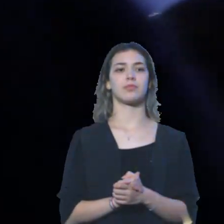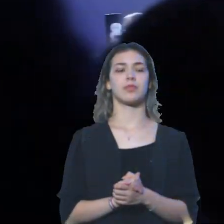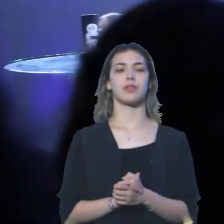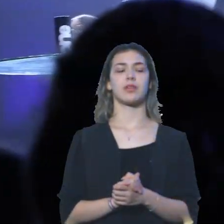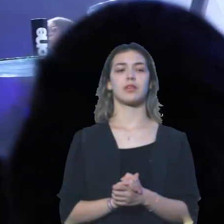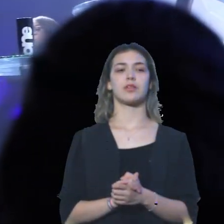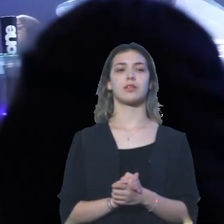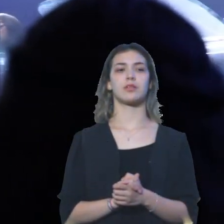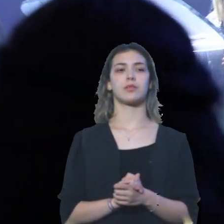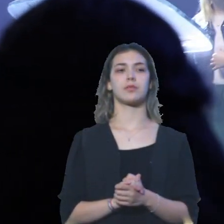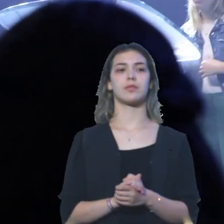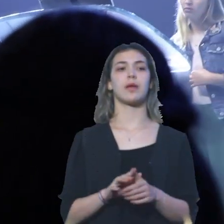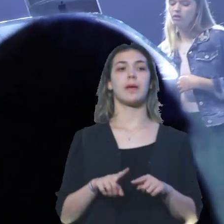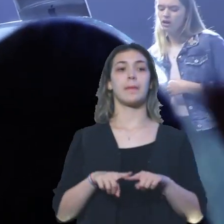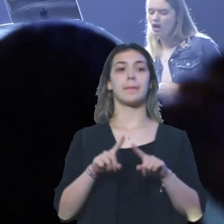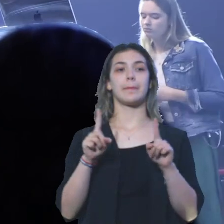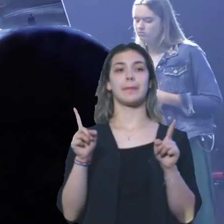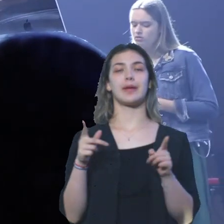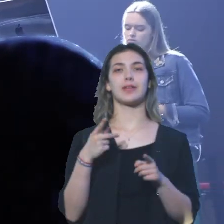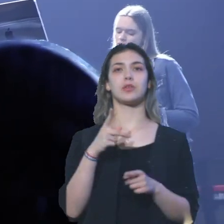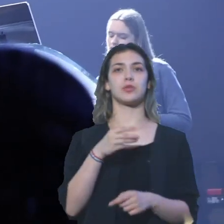Mas isso vai mudar a sua vida.